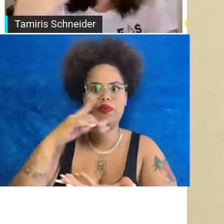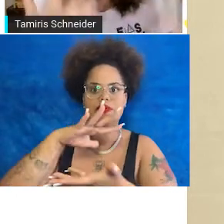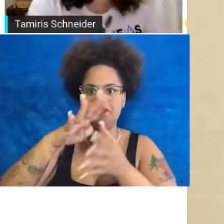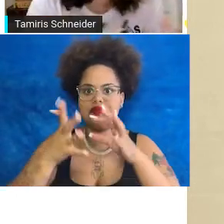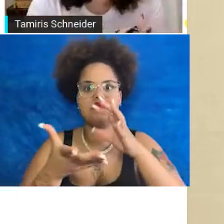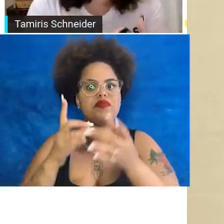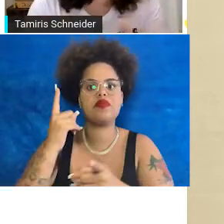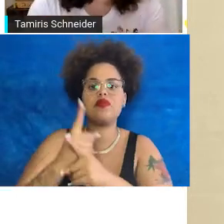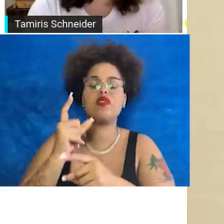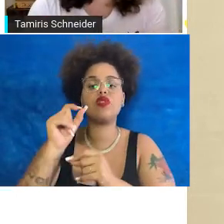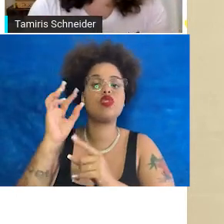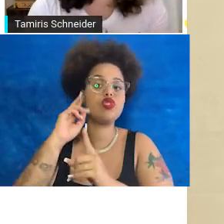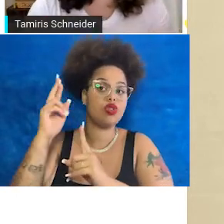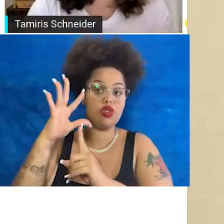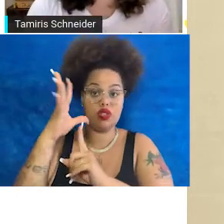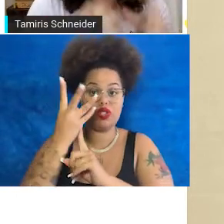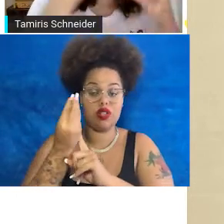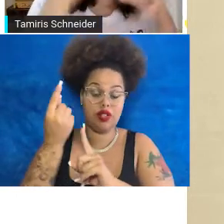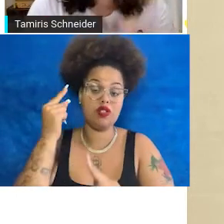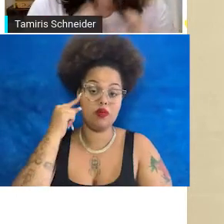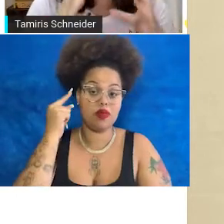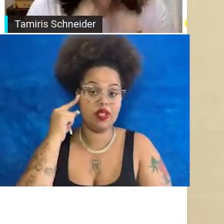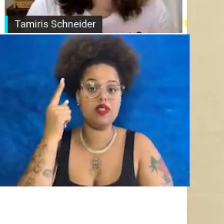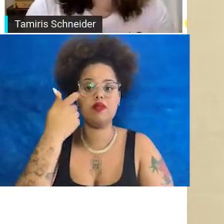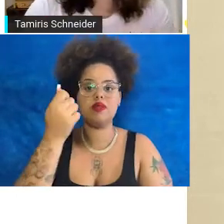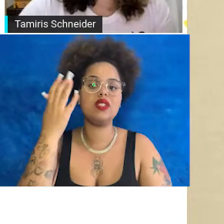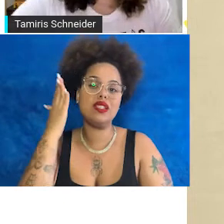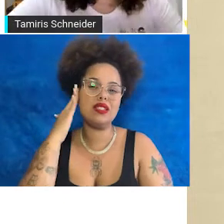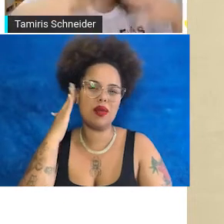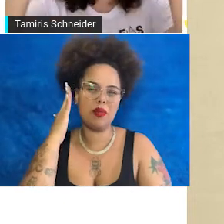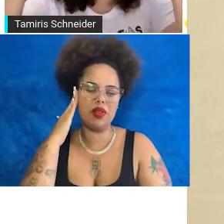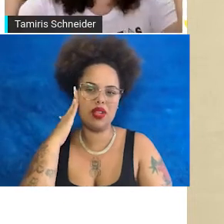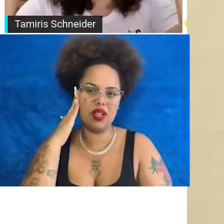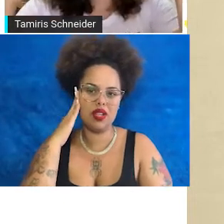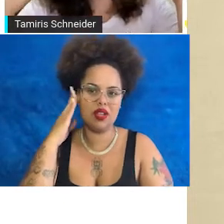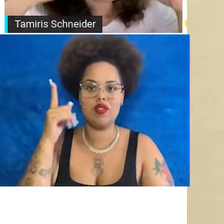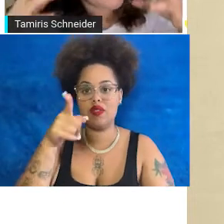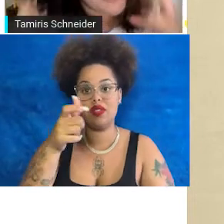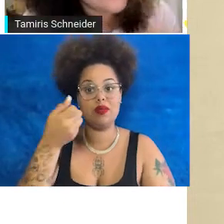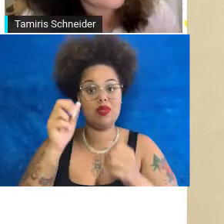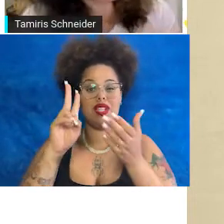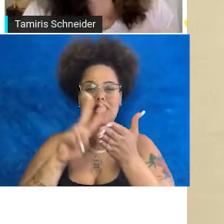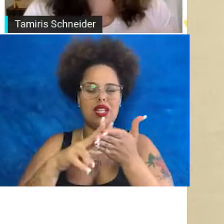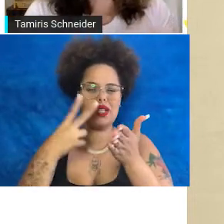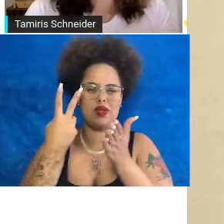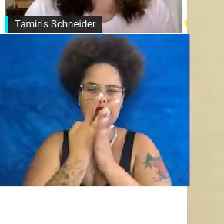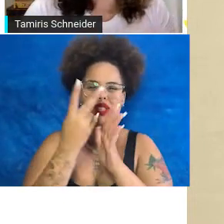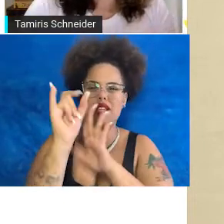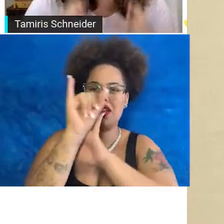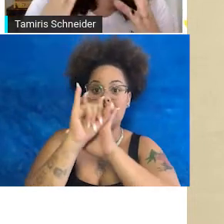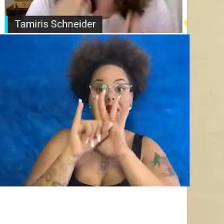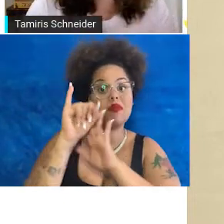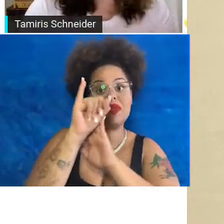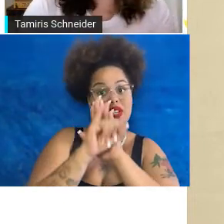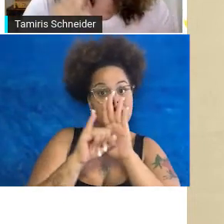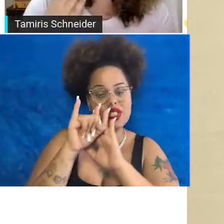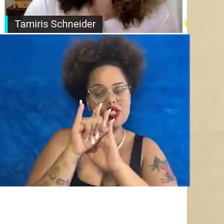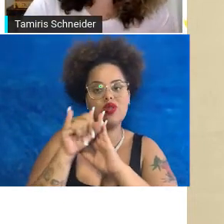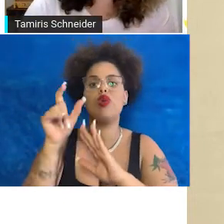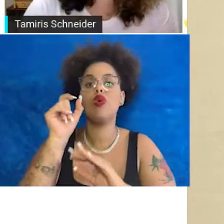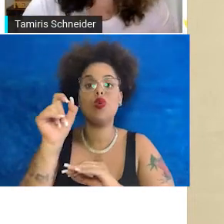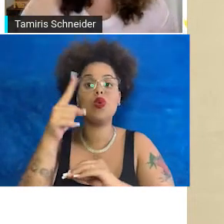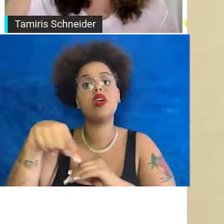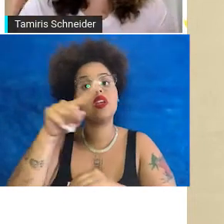que um diretor de arte pensa, por exemplo. Então, você tem que saber que você precisa traduzir imagens para sua equipe o que